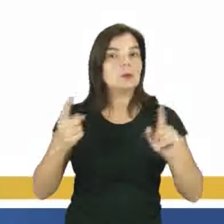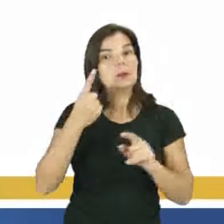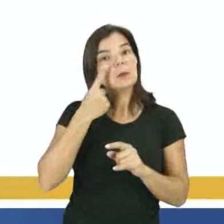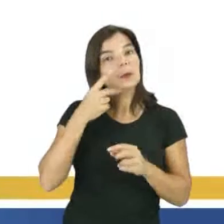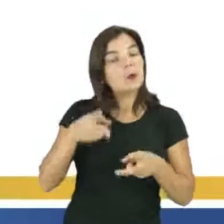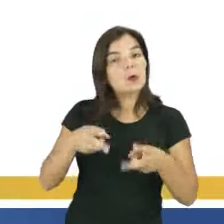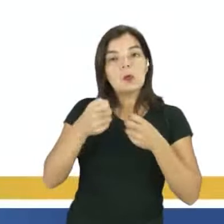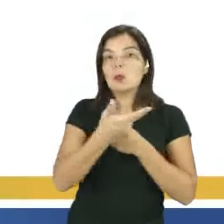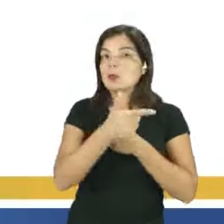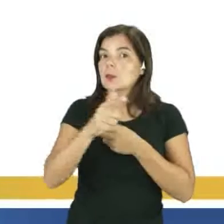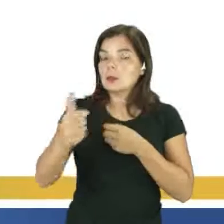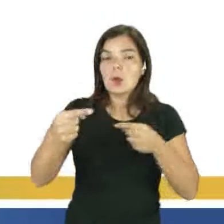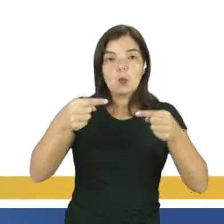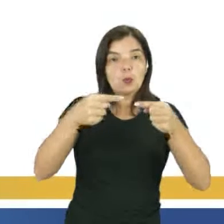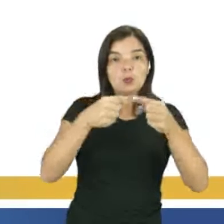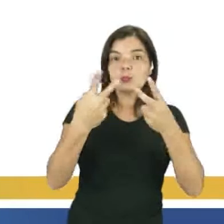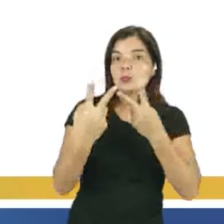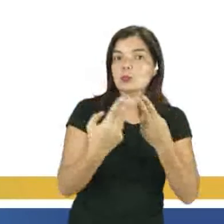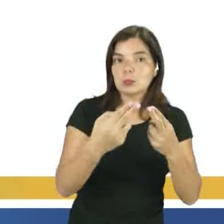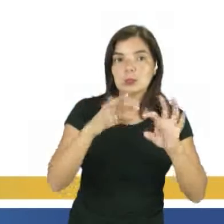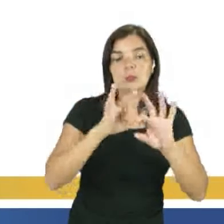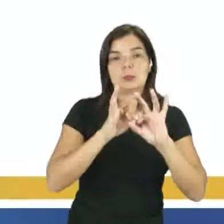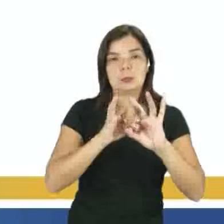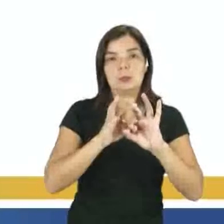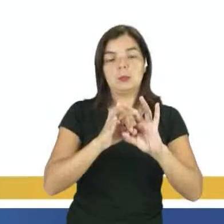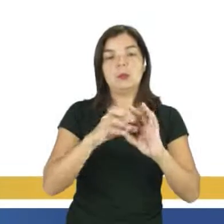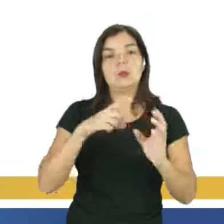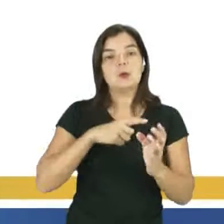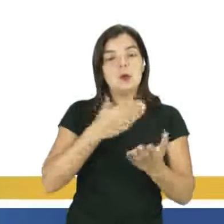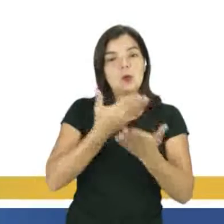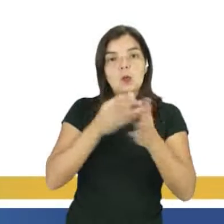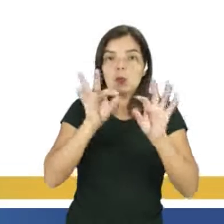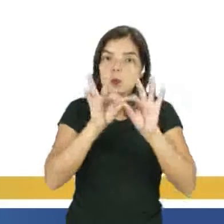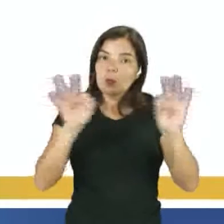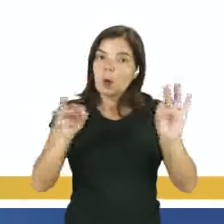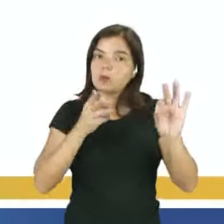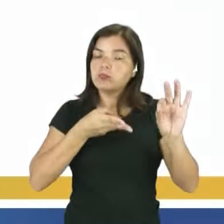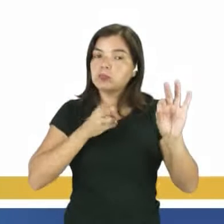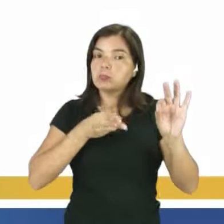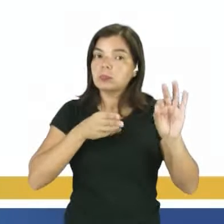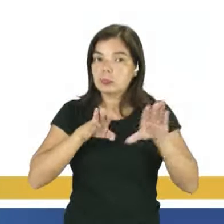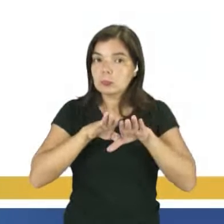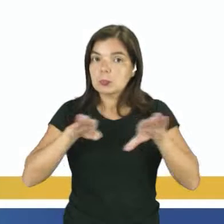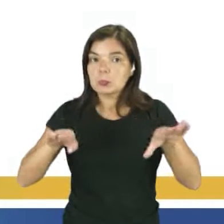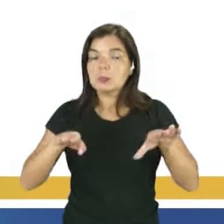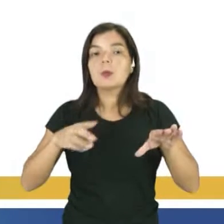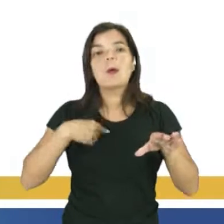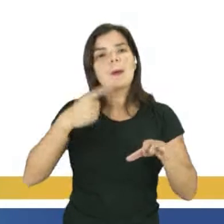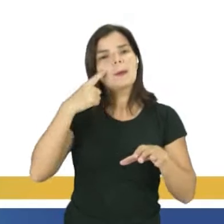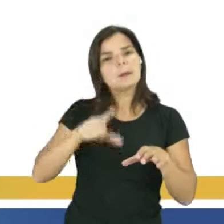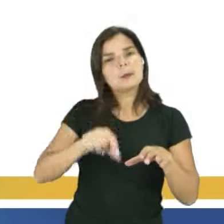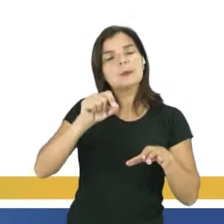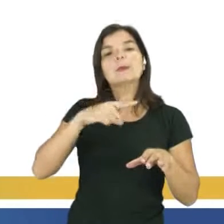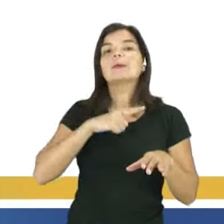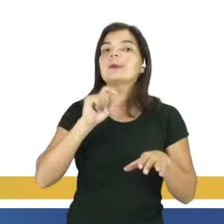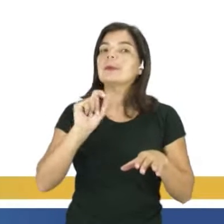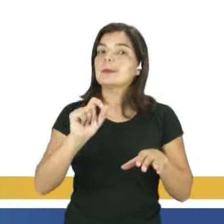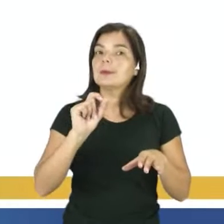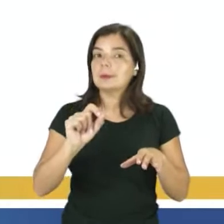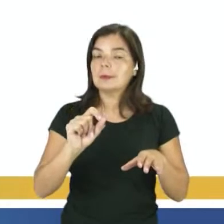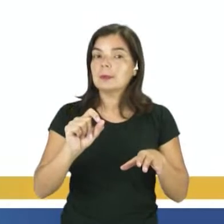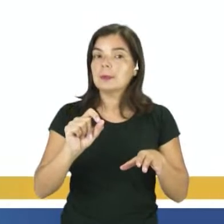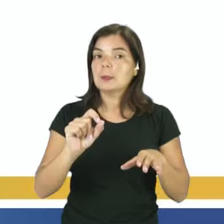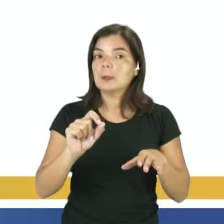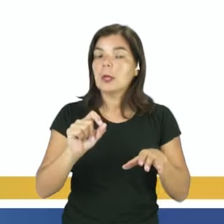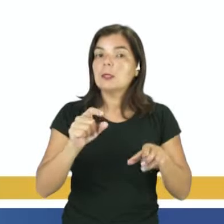não possuem pontos em comum. Então, gente, quando eu trabalho com retas de um mesmo plano, a primeira opção que eu posso ter é elas